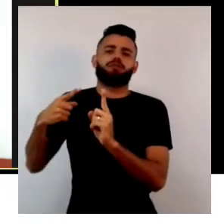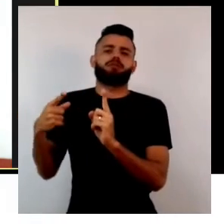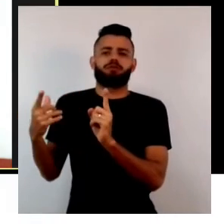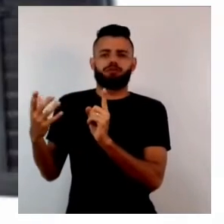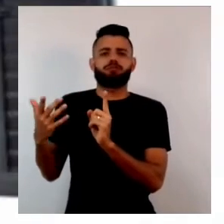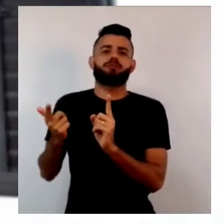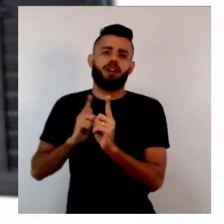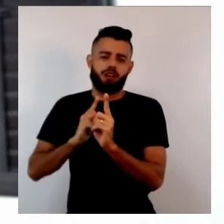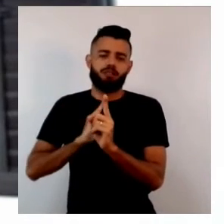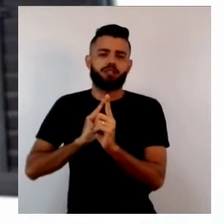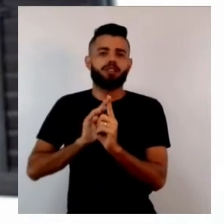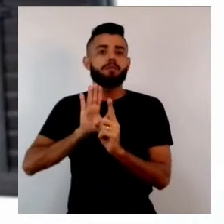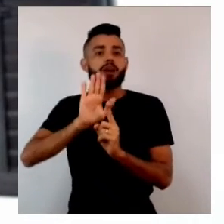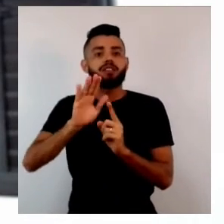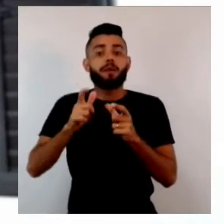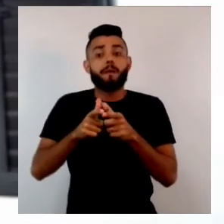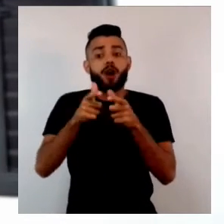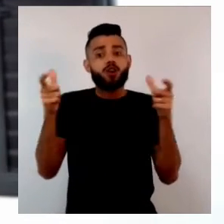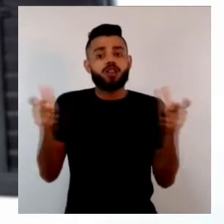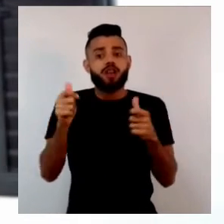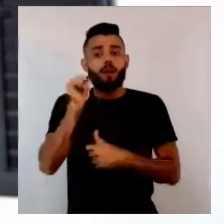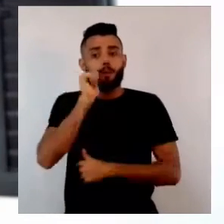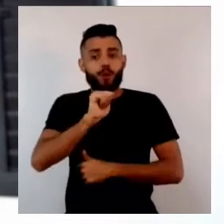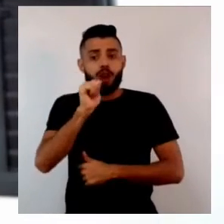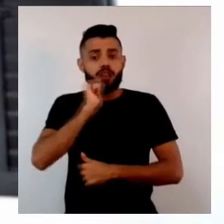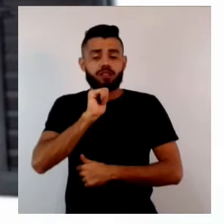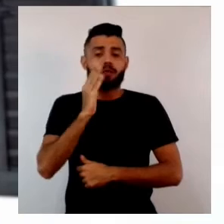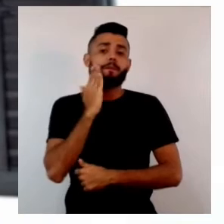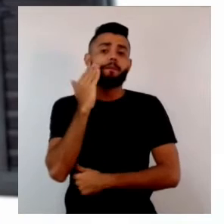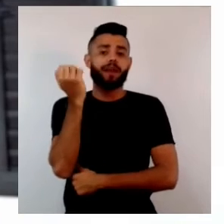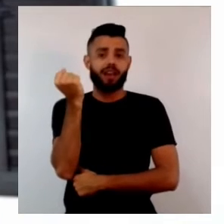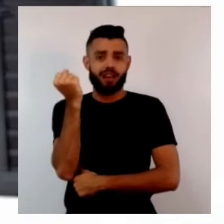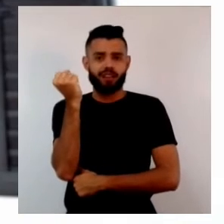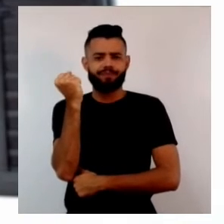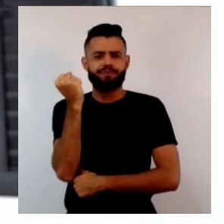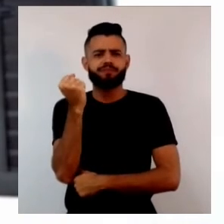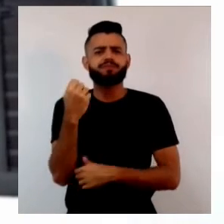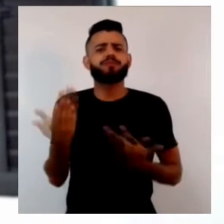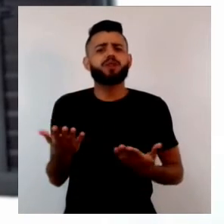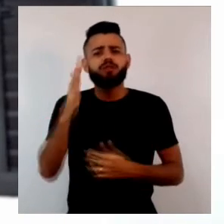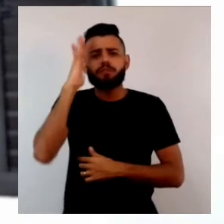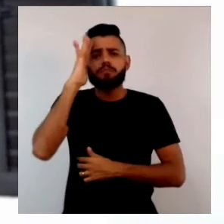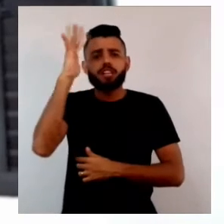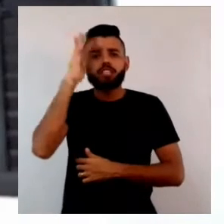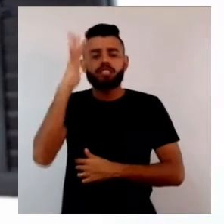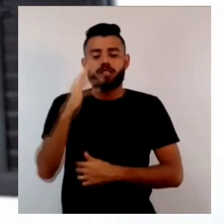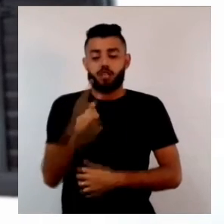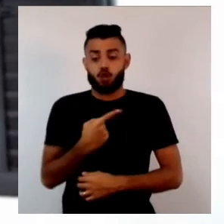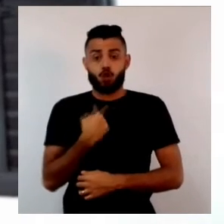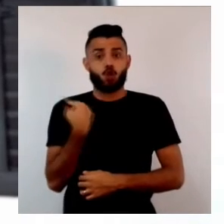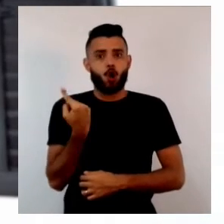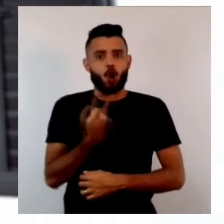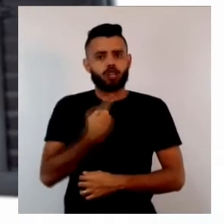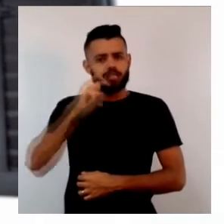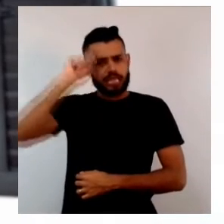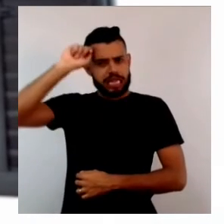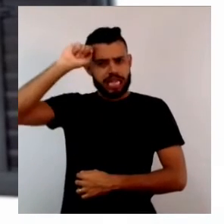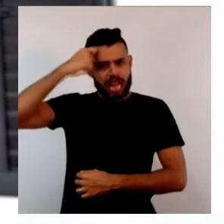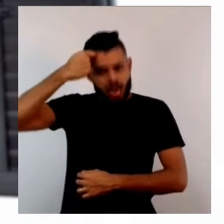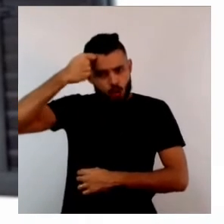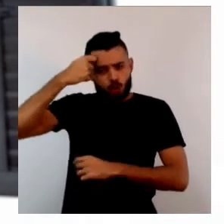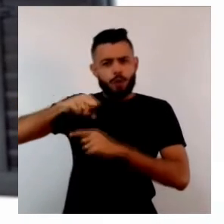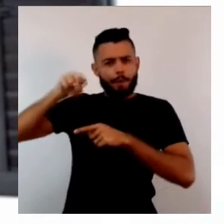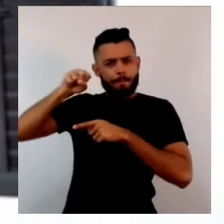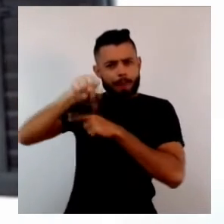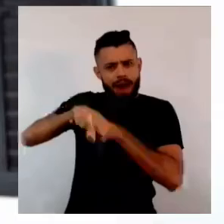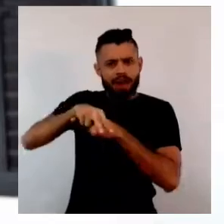maioria, mulheres, todas elas brancas. Imagina o que pode acontecer quando a gente entrar no jogo mesmo. Como é que vai ser essa perseguição contra mulheres